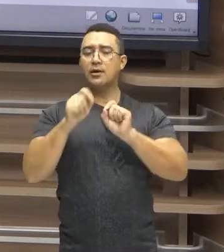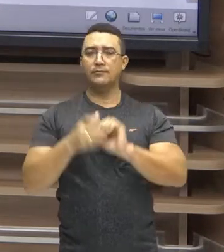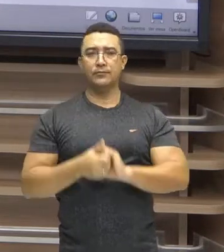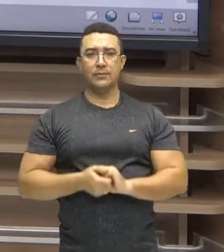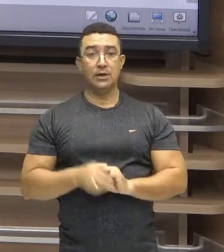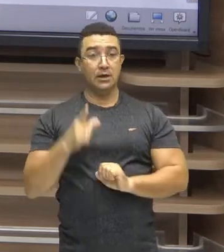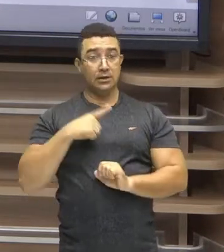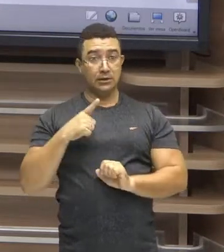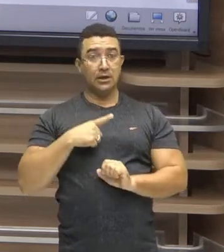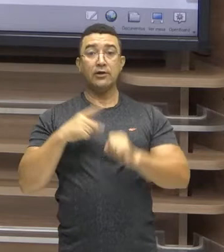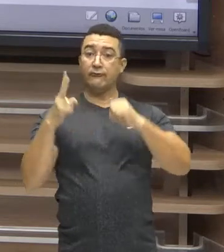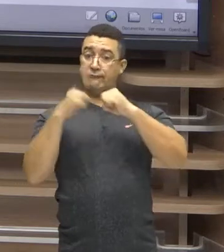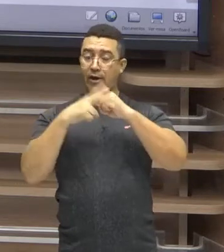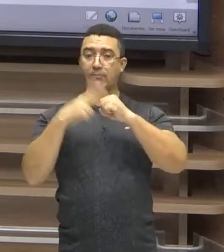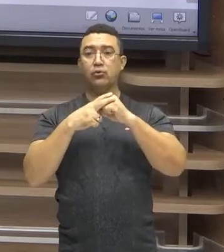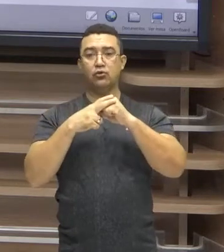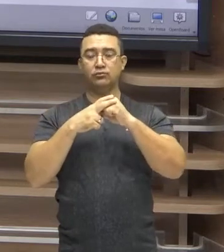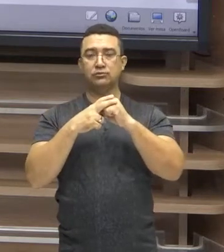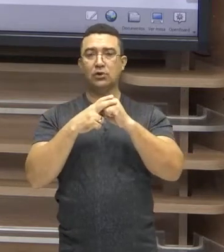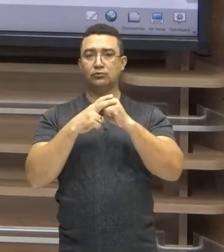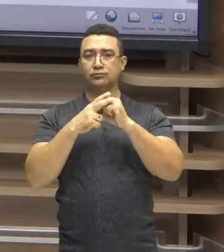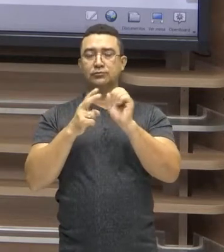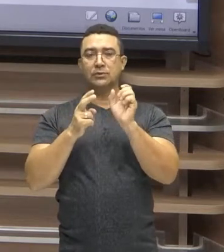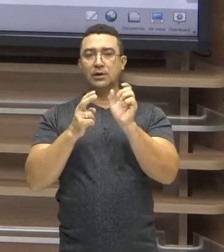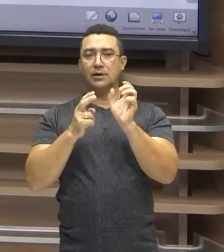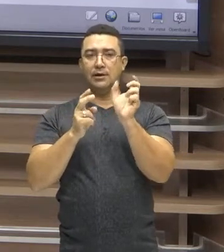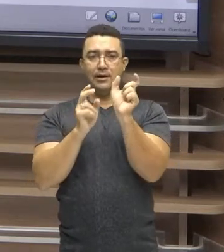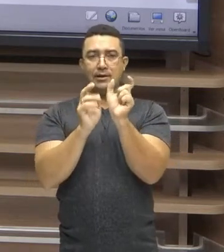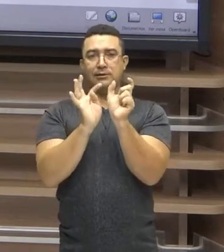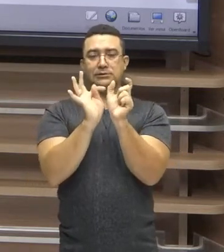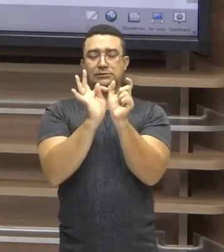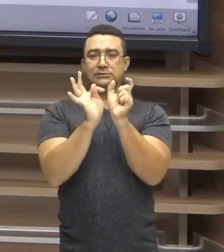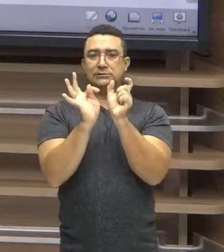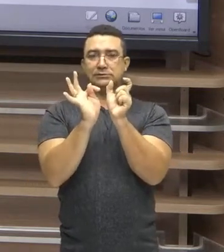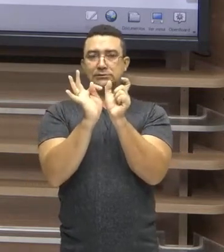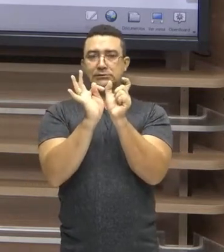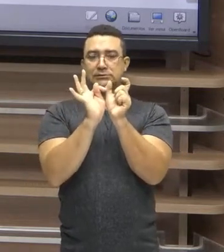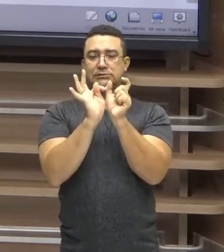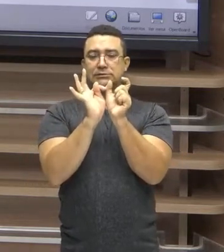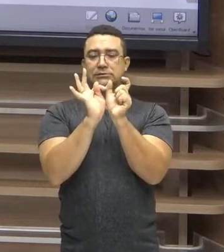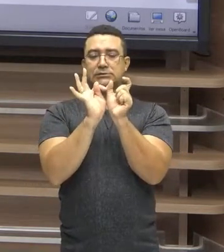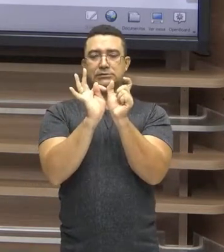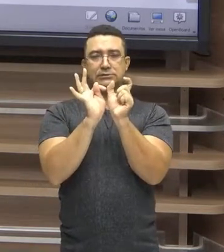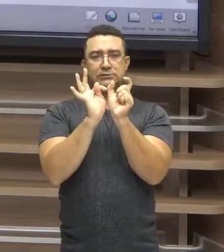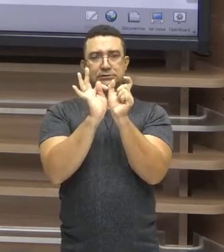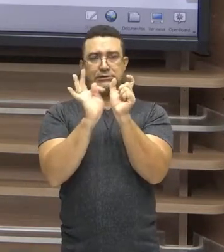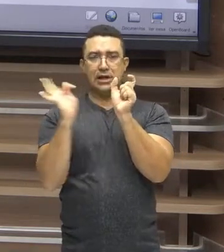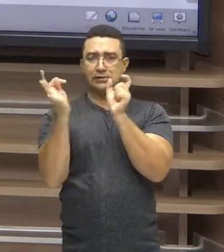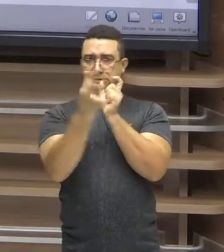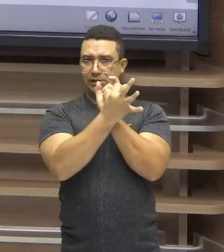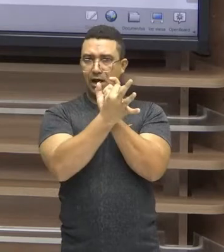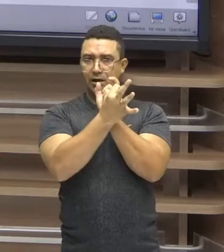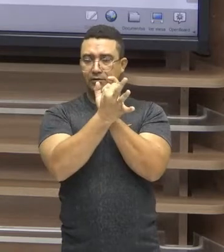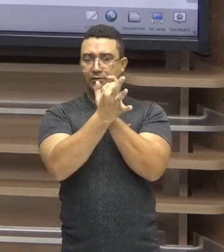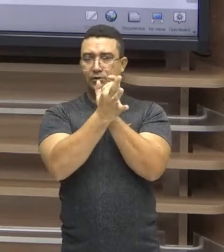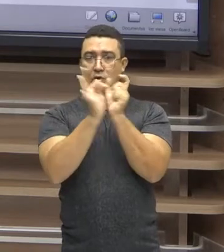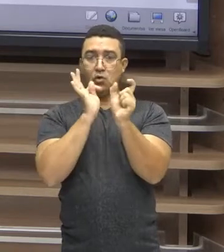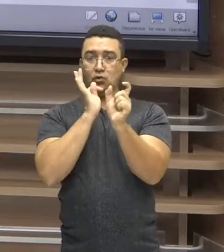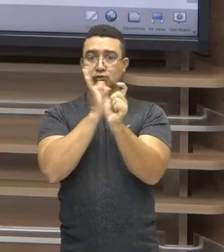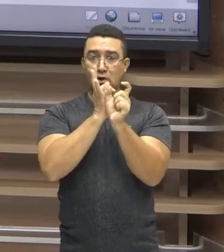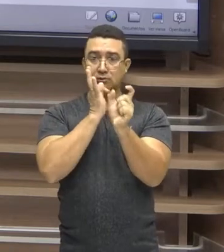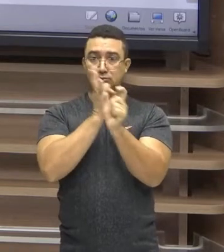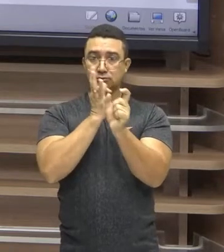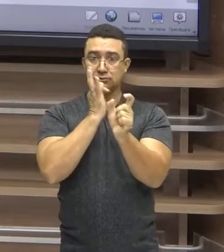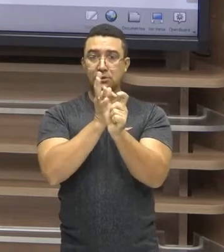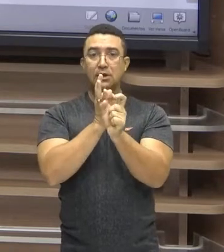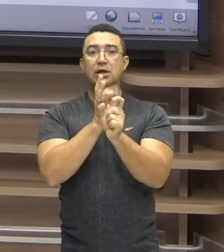o verbo transitivo, que é aquele verbo que pede para transitar. Quando você vai atravessar um